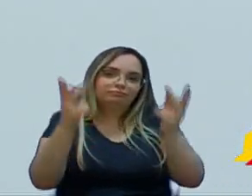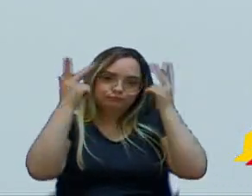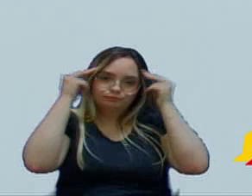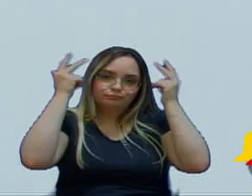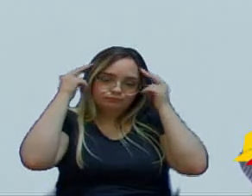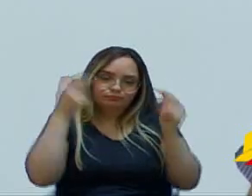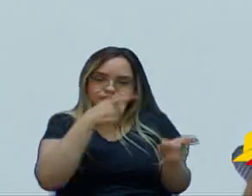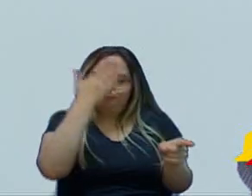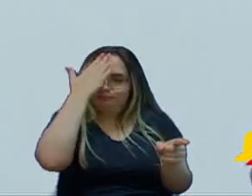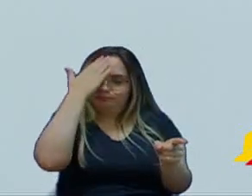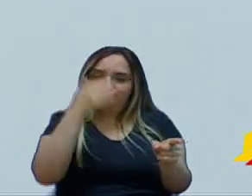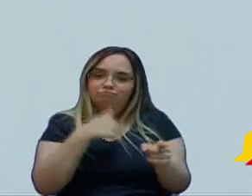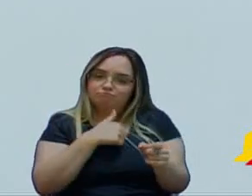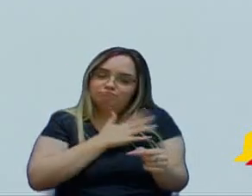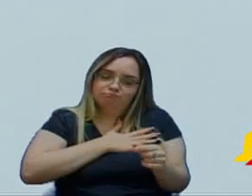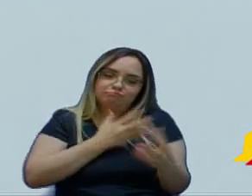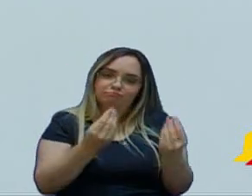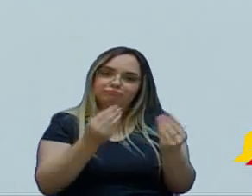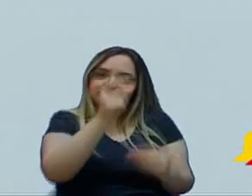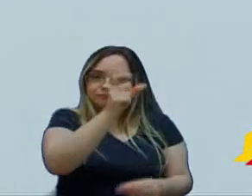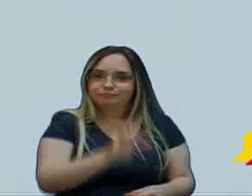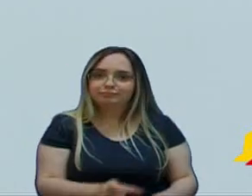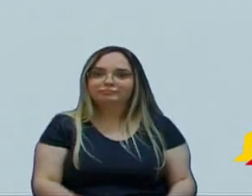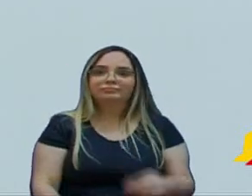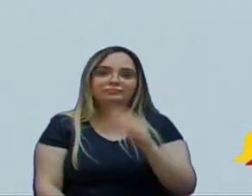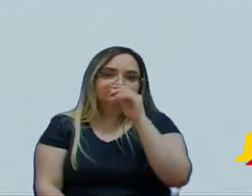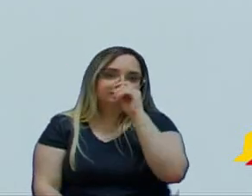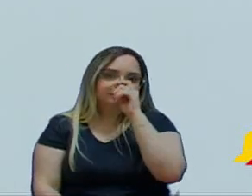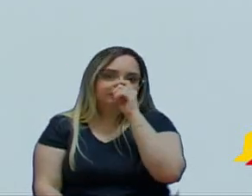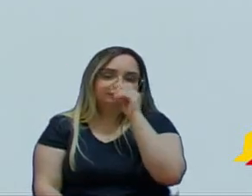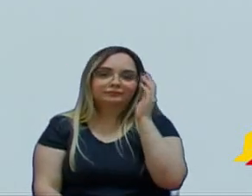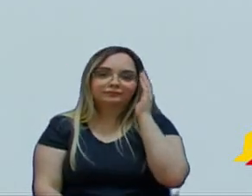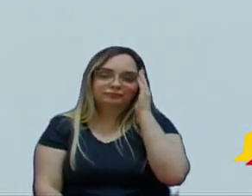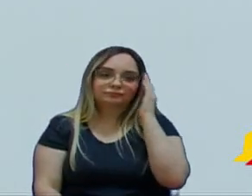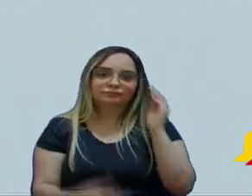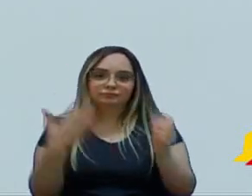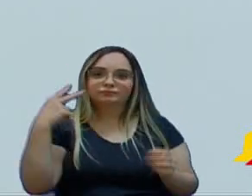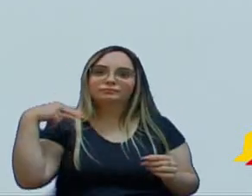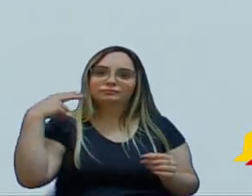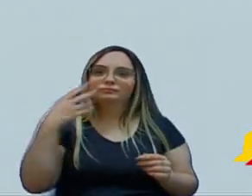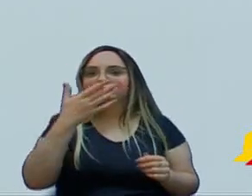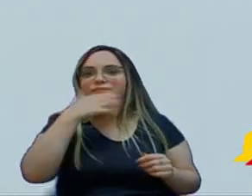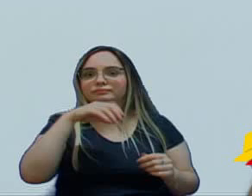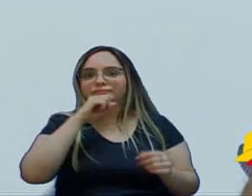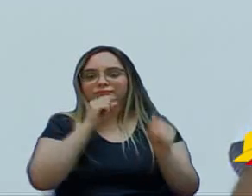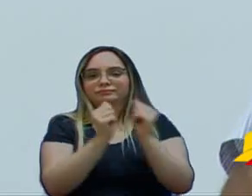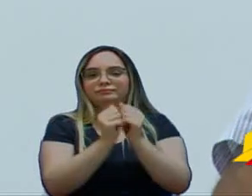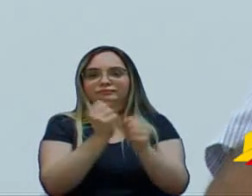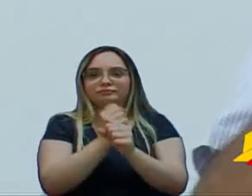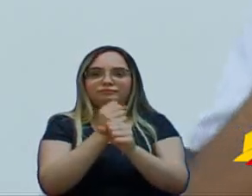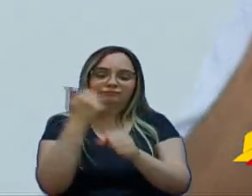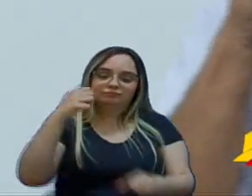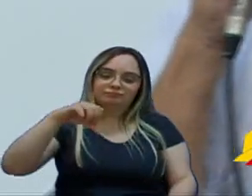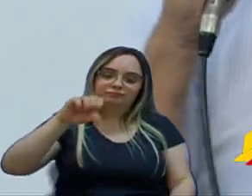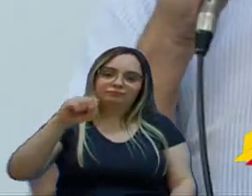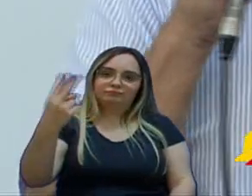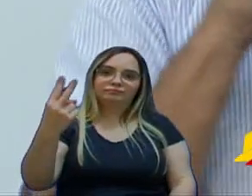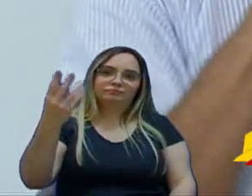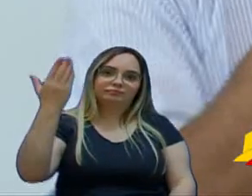Ela sabe também que eu tenho um carinho enorme pela Yara aqui. Ela já foi vereadora junto com meu pai lá em 82, né, Yara? Lá